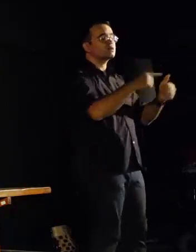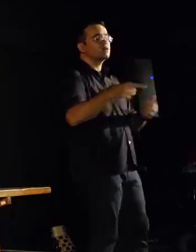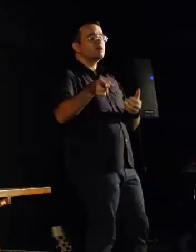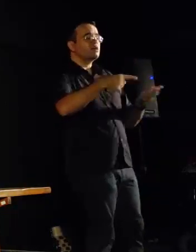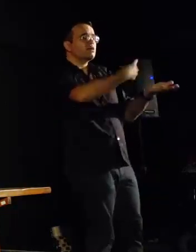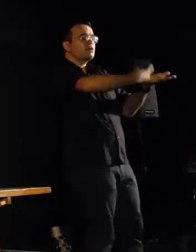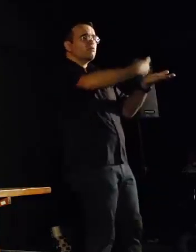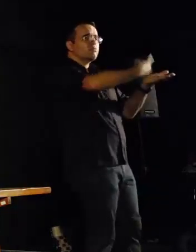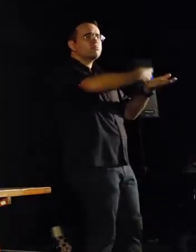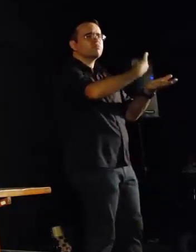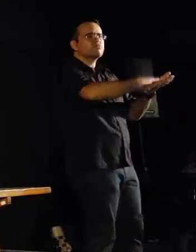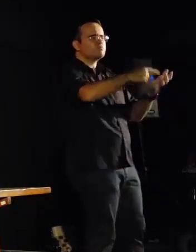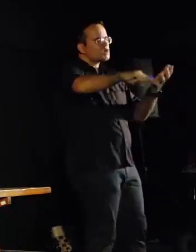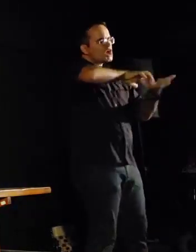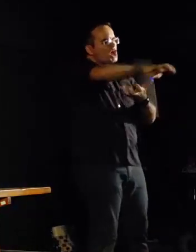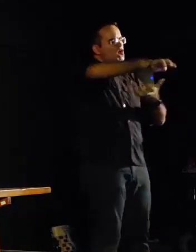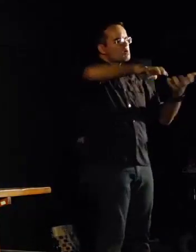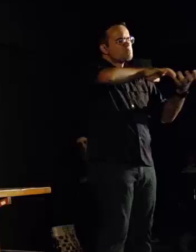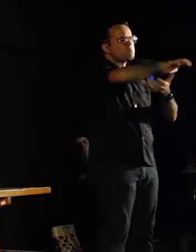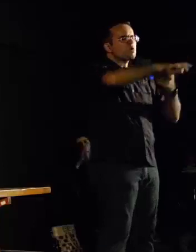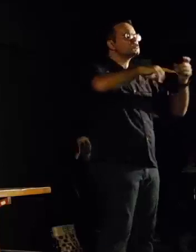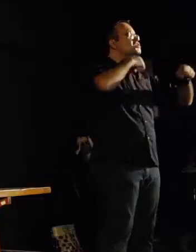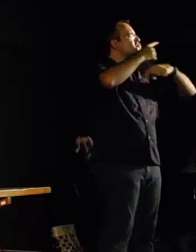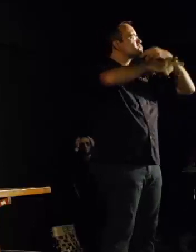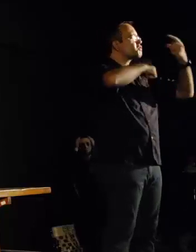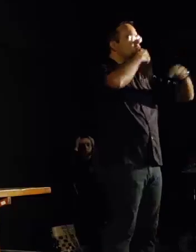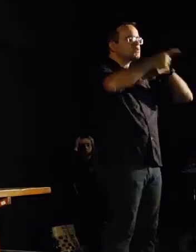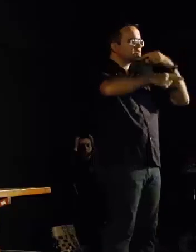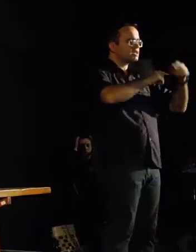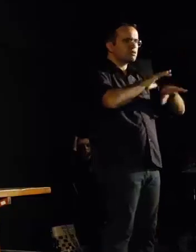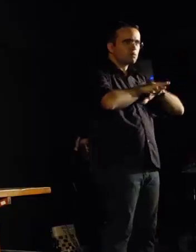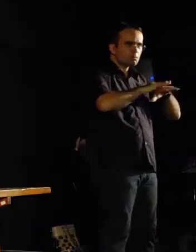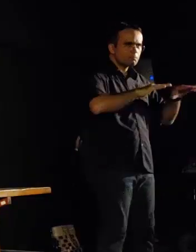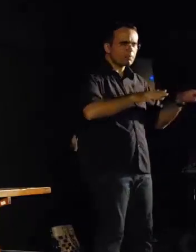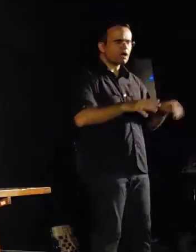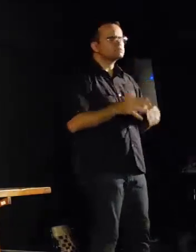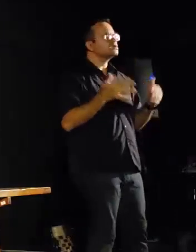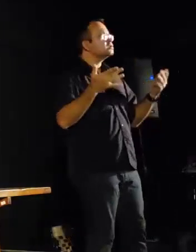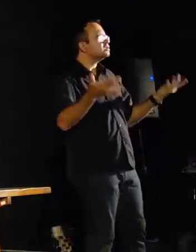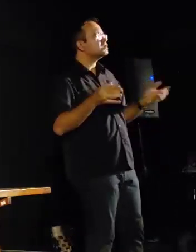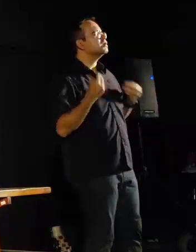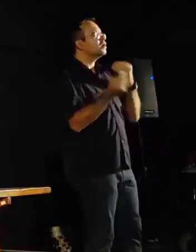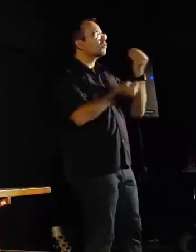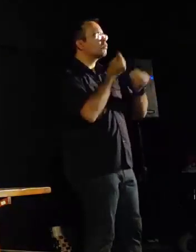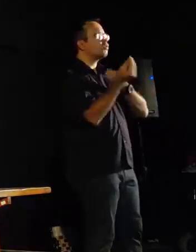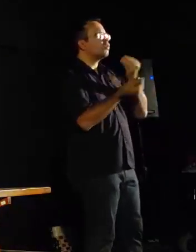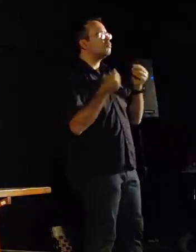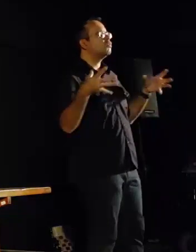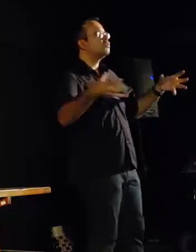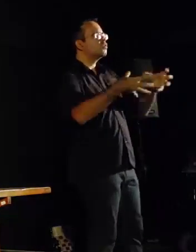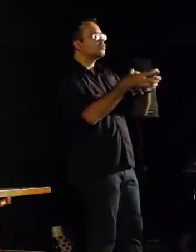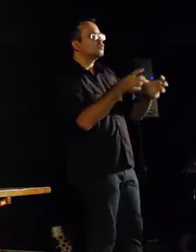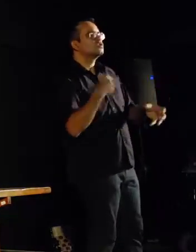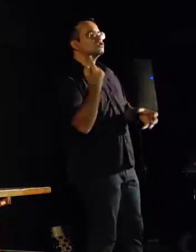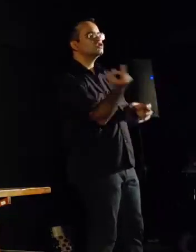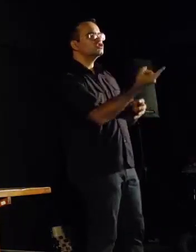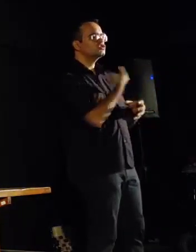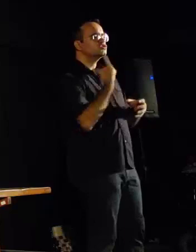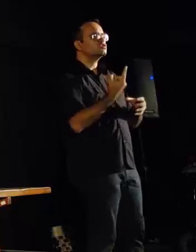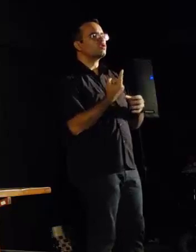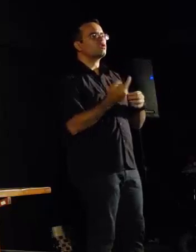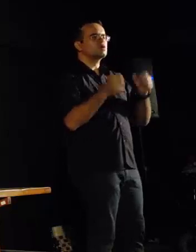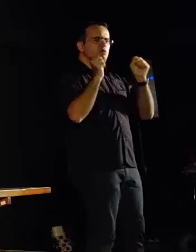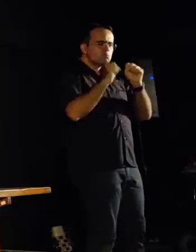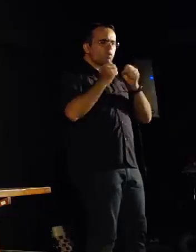não funcionam mais. Mas como é que nós respondemos, então, a essa produção ideológica que faz parecer que todos